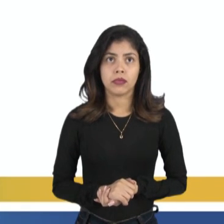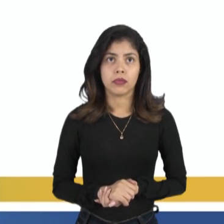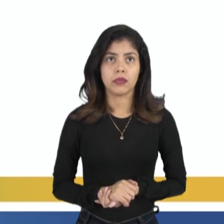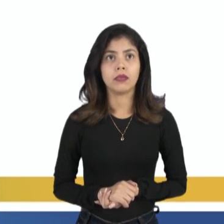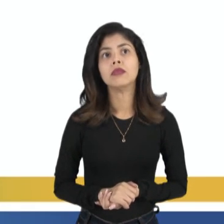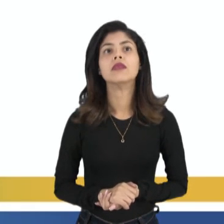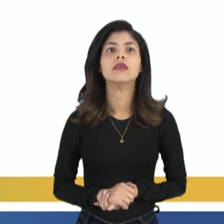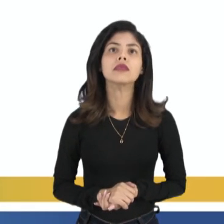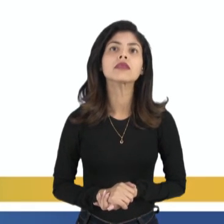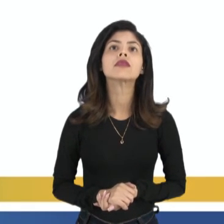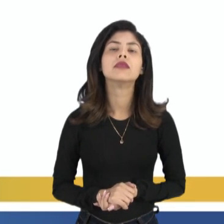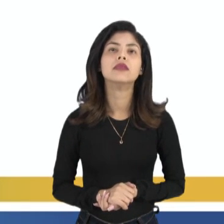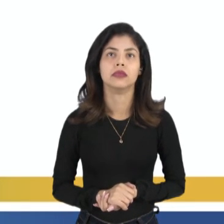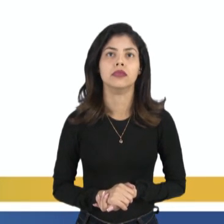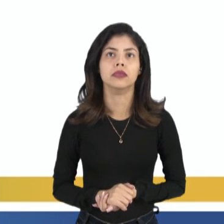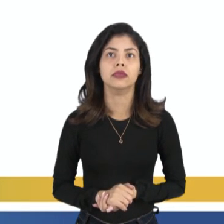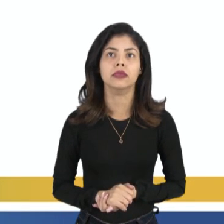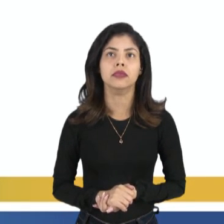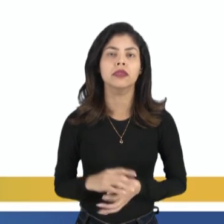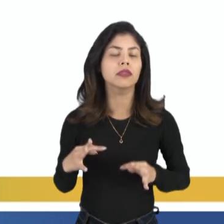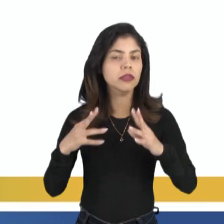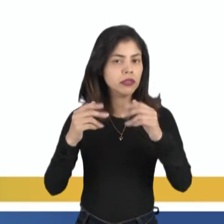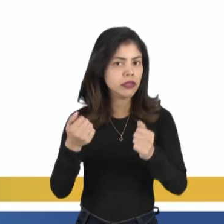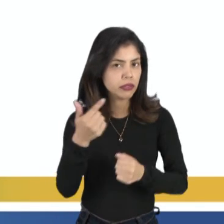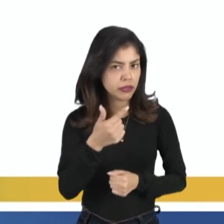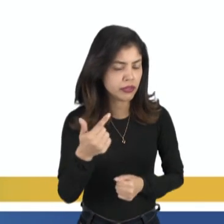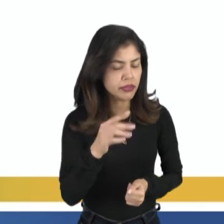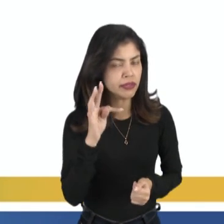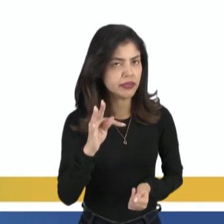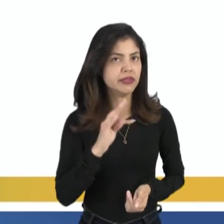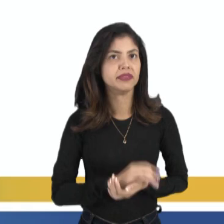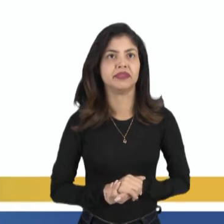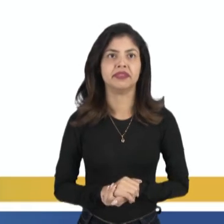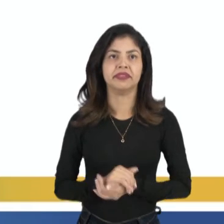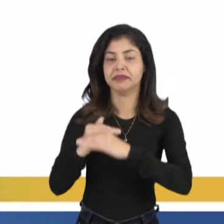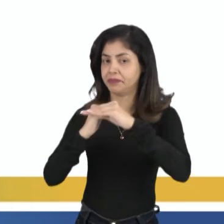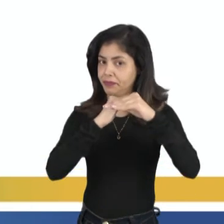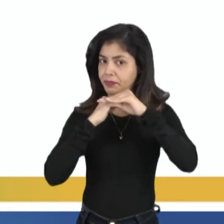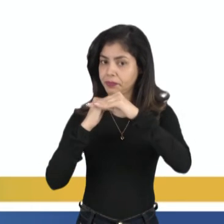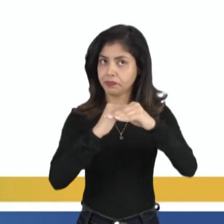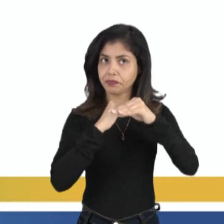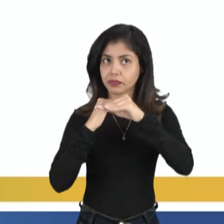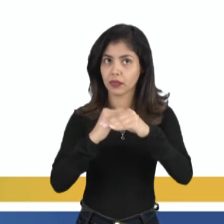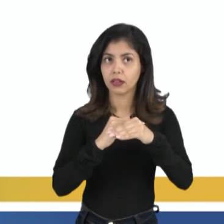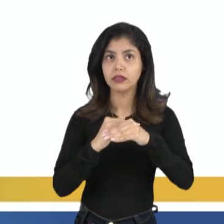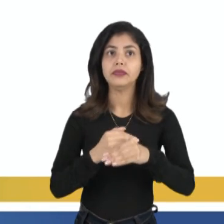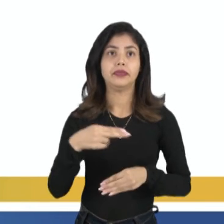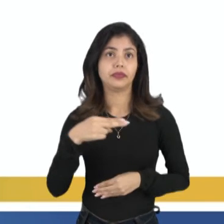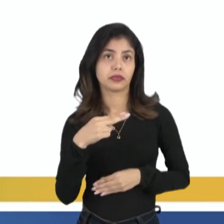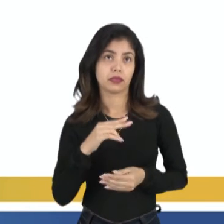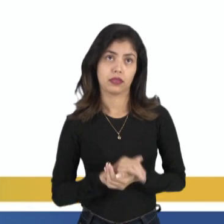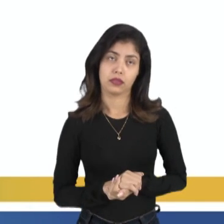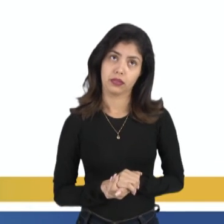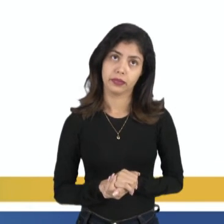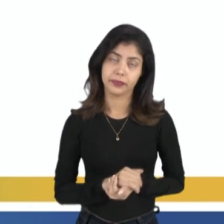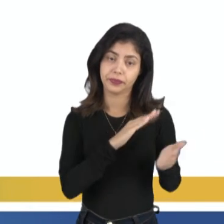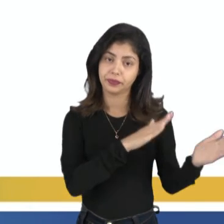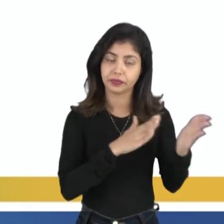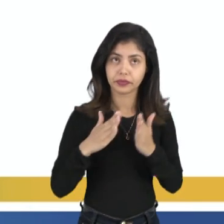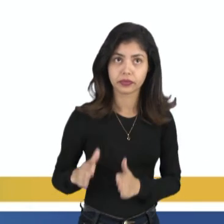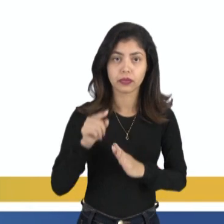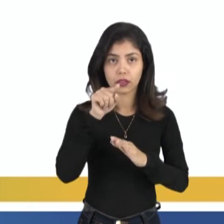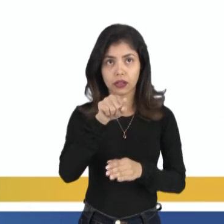aqui uma continha. Ó. Como são todas as duas igual a T, eu igualei aqui, uma igual a outra. E a